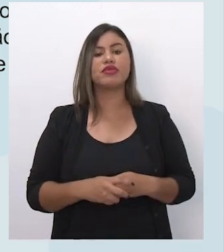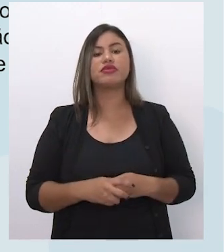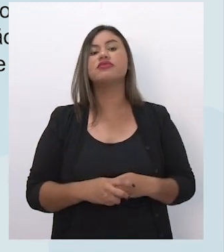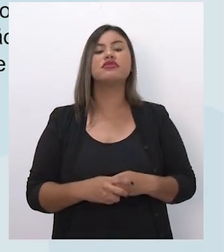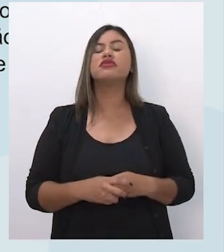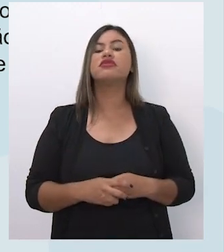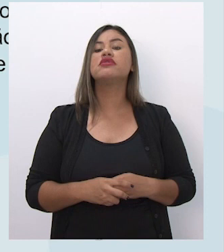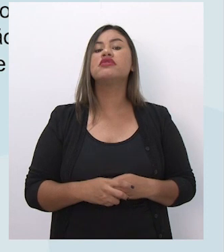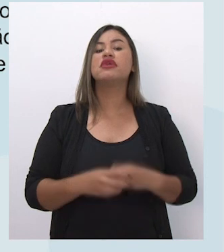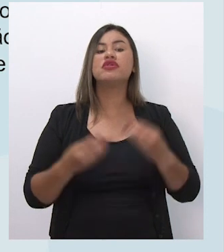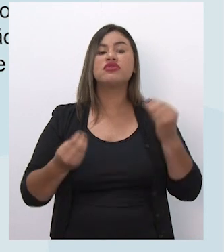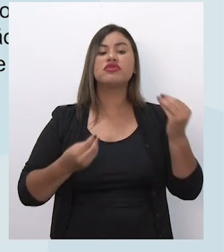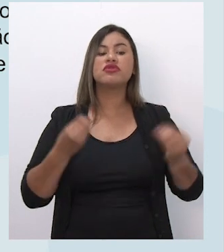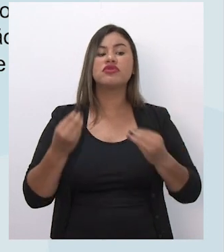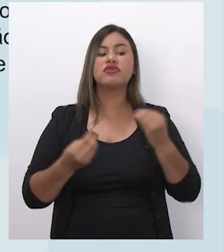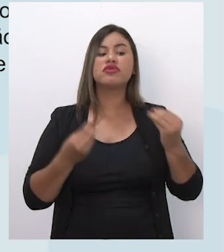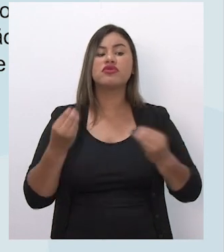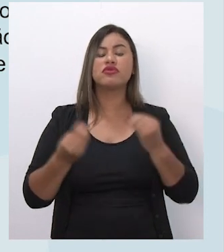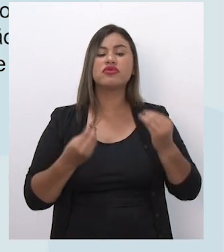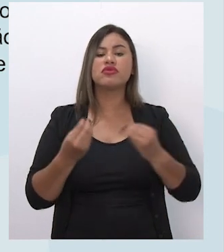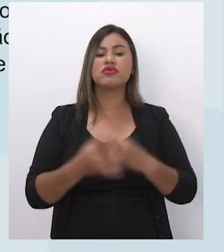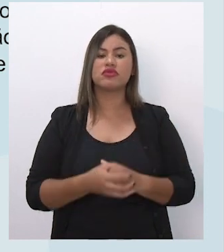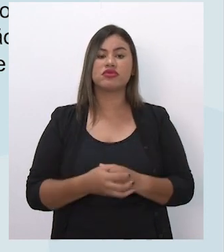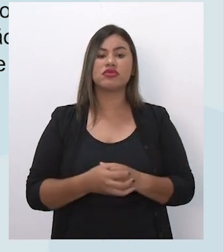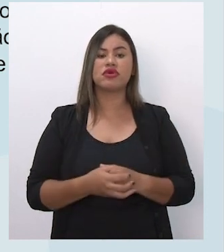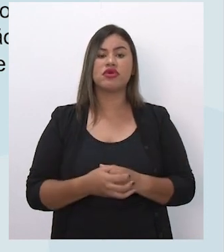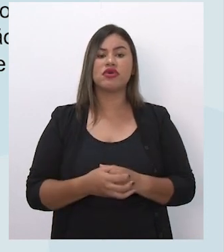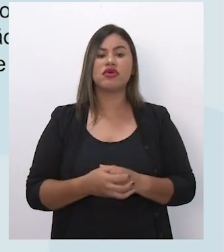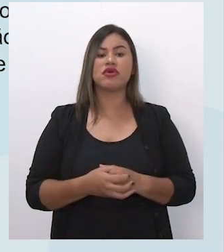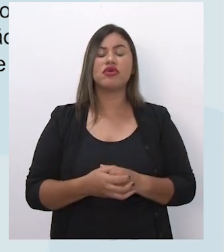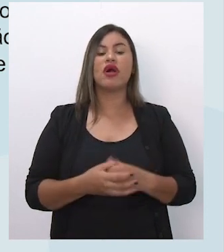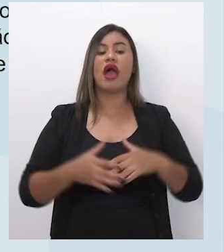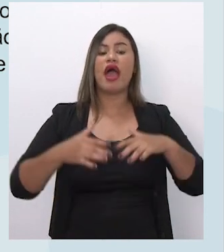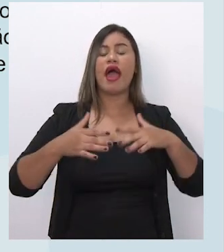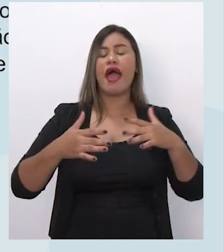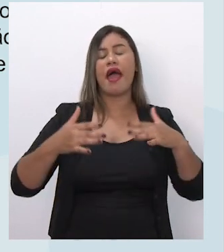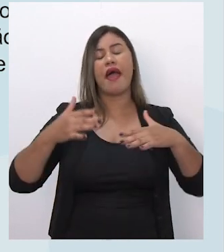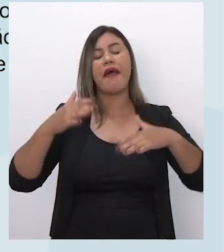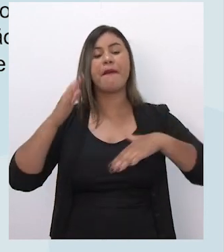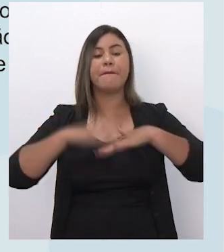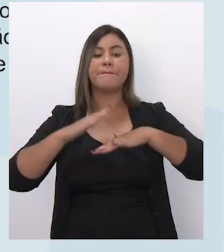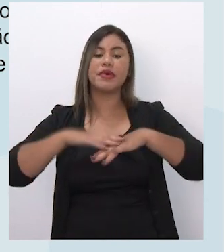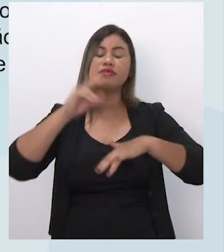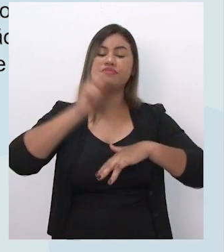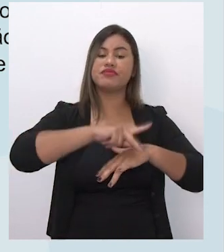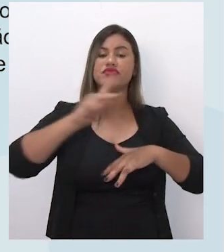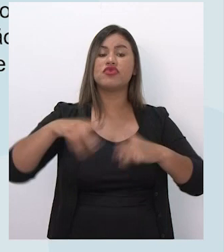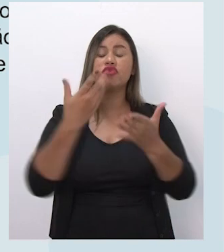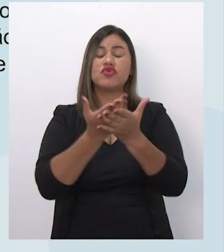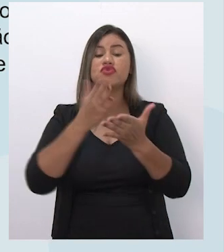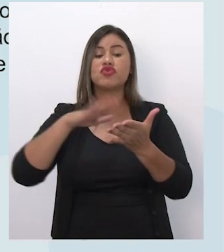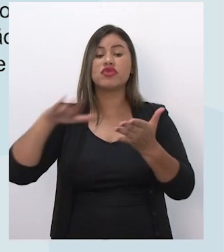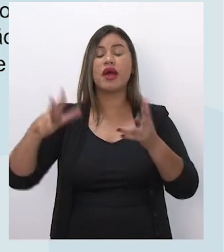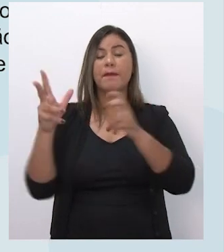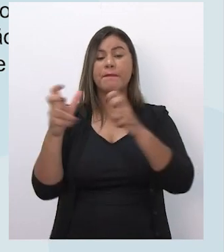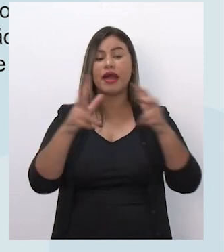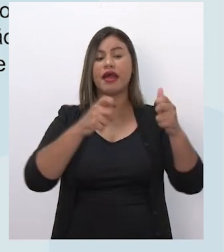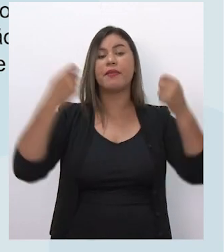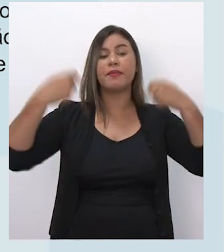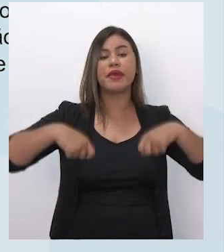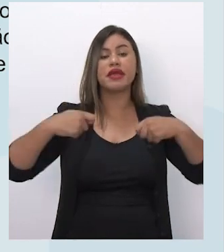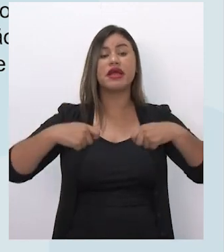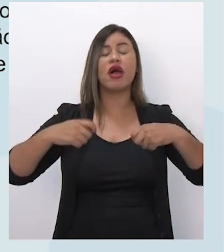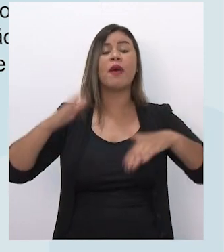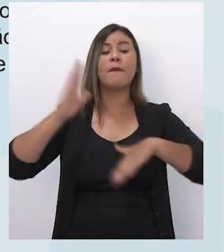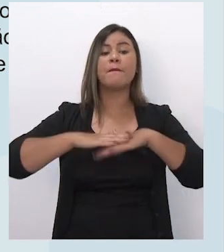termo atitude historiadora no currículo paulista refere-se ao movimento que professores e estudantes, então, percebam aí que a atitude